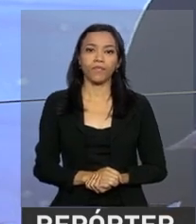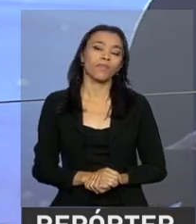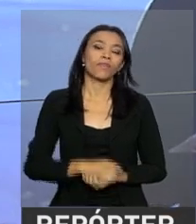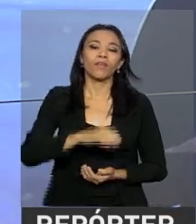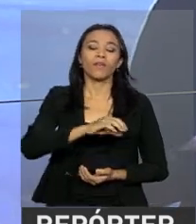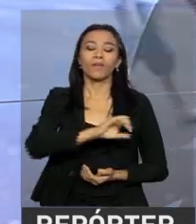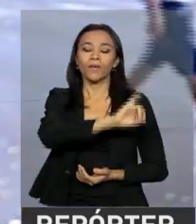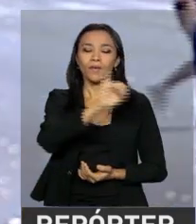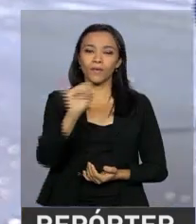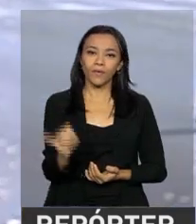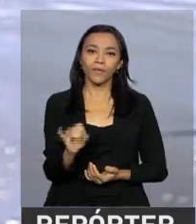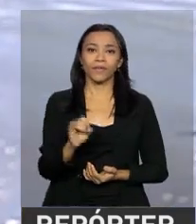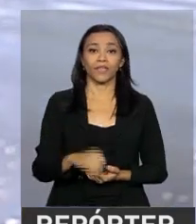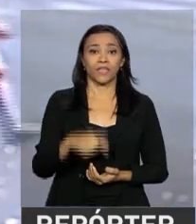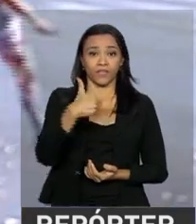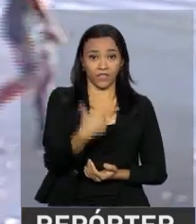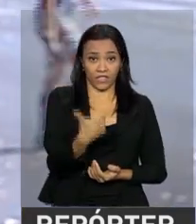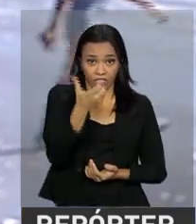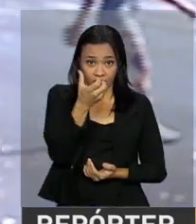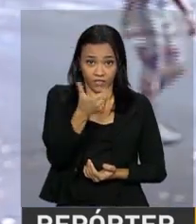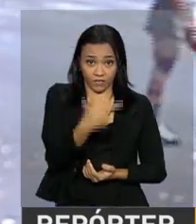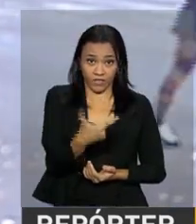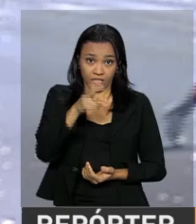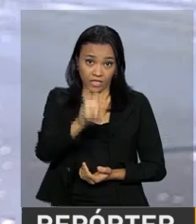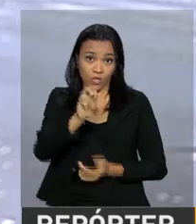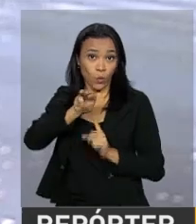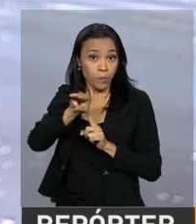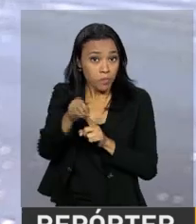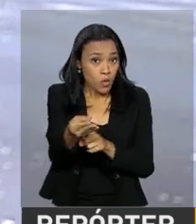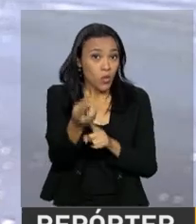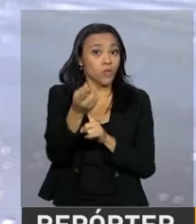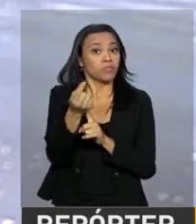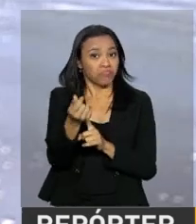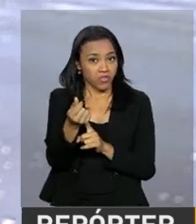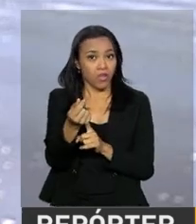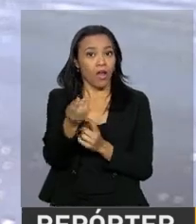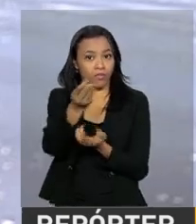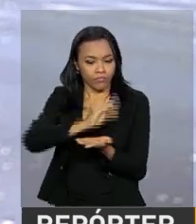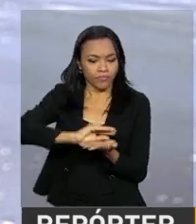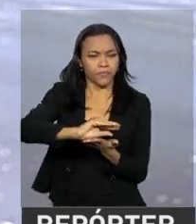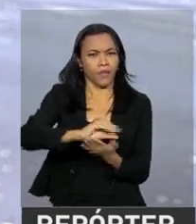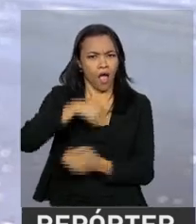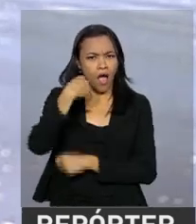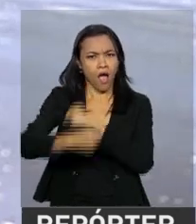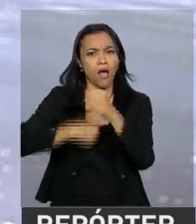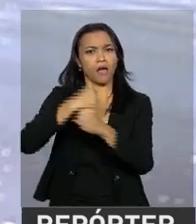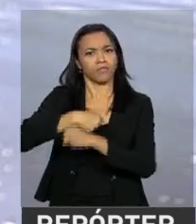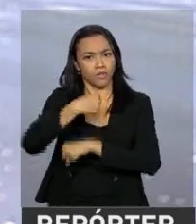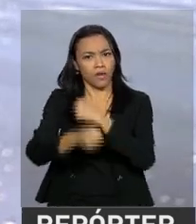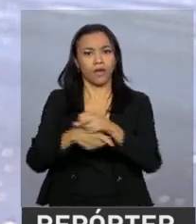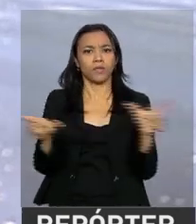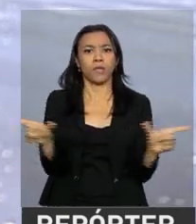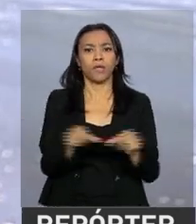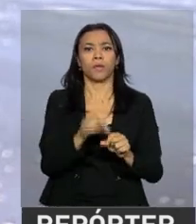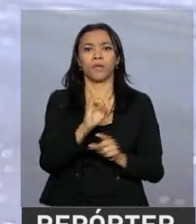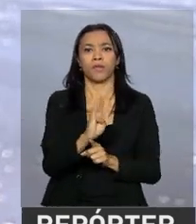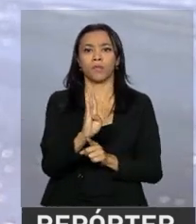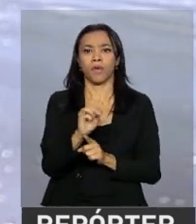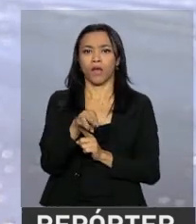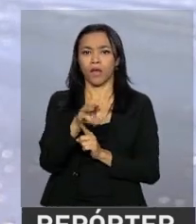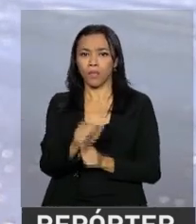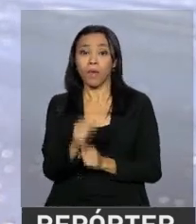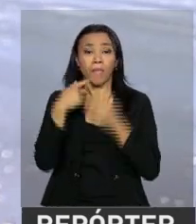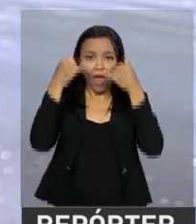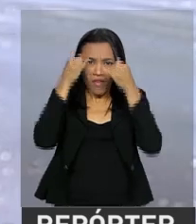Olá, Leandro. 25 milhões de reais têm sido investidos anualmente pelo IBAMA na prevenção de queimadas e de